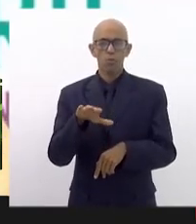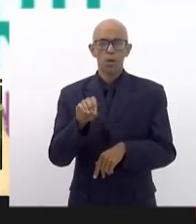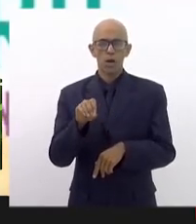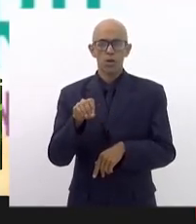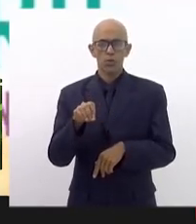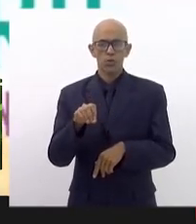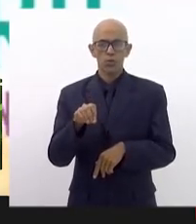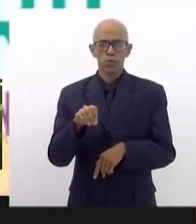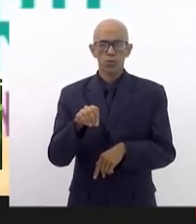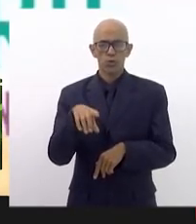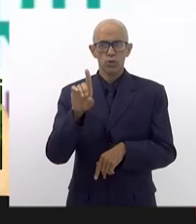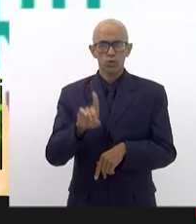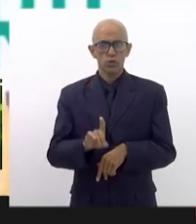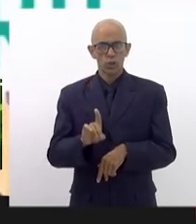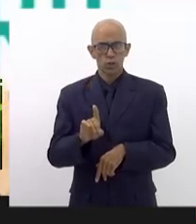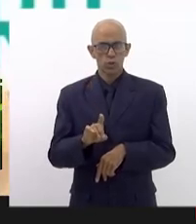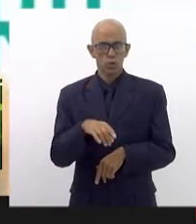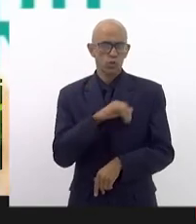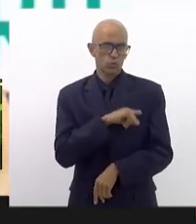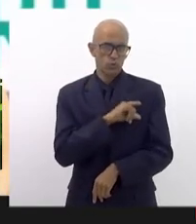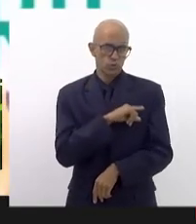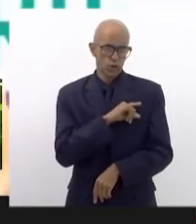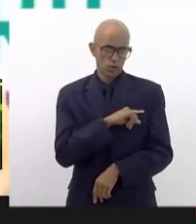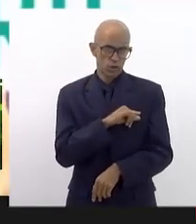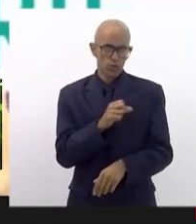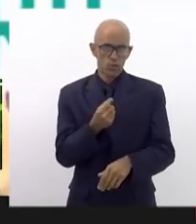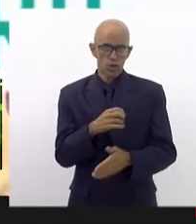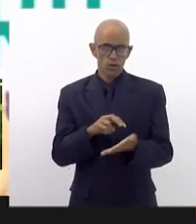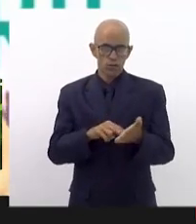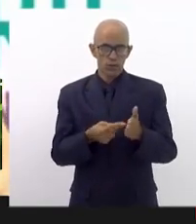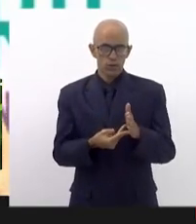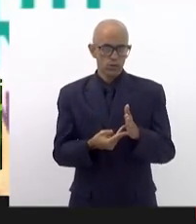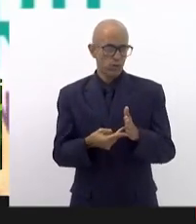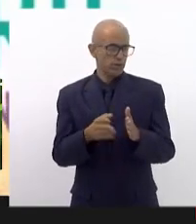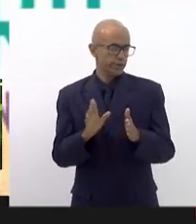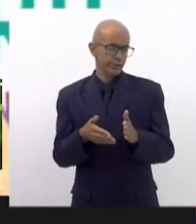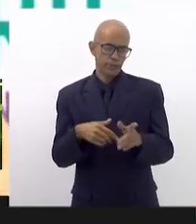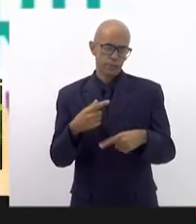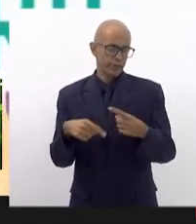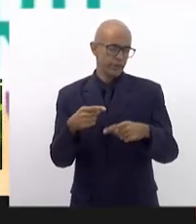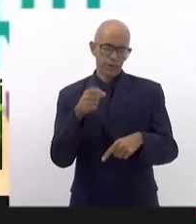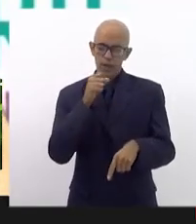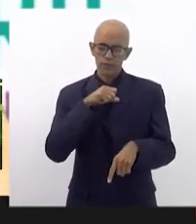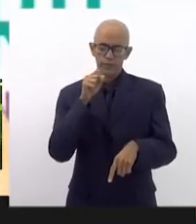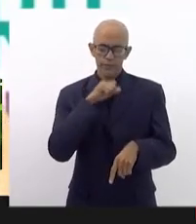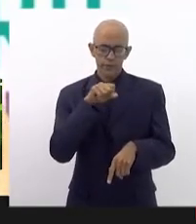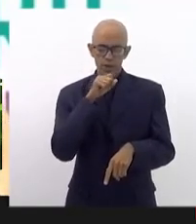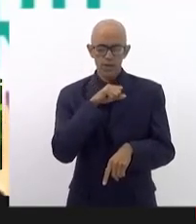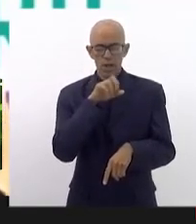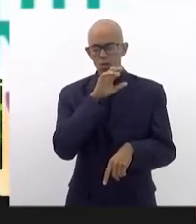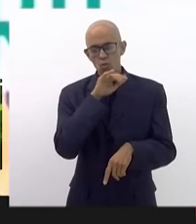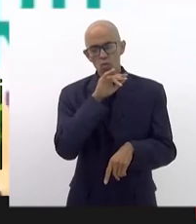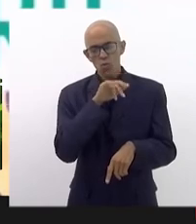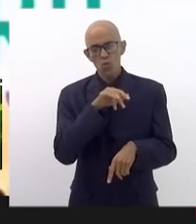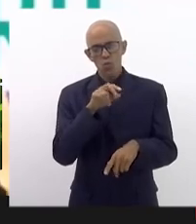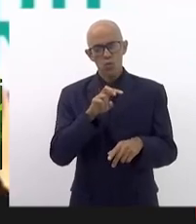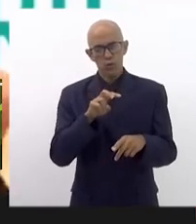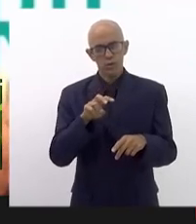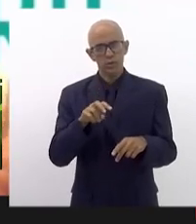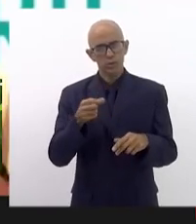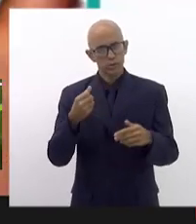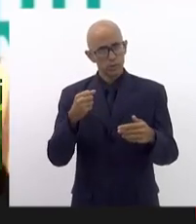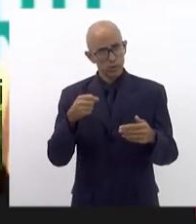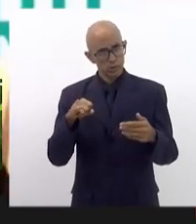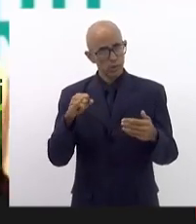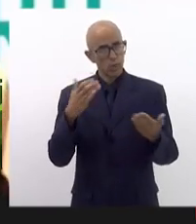atualizado sempre de tantos em tantos anos, e quando vai ser atualizado, ele já está bastante defasado em relação às necessidades da cidade. Eu estou falando de um